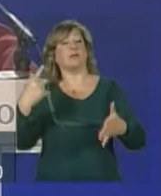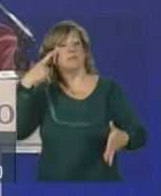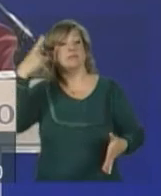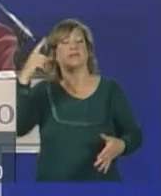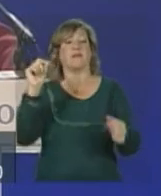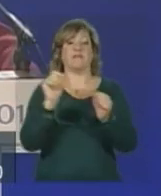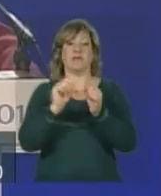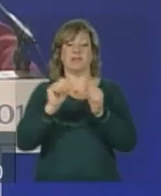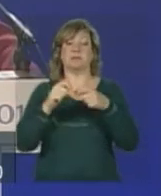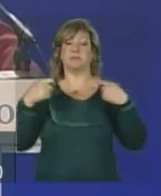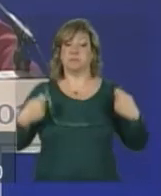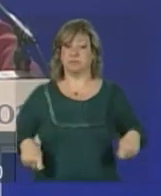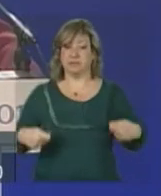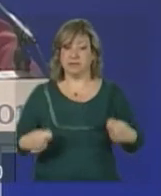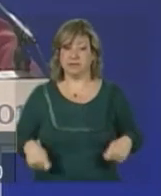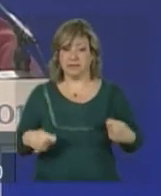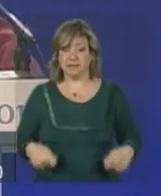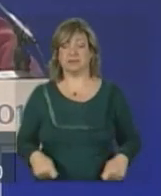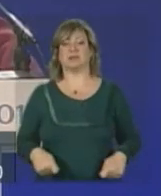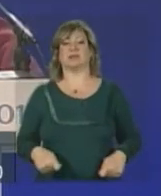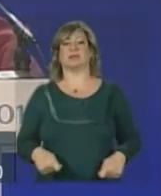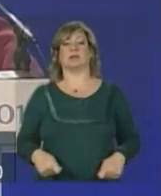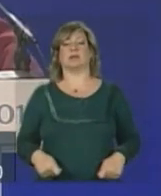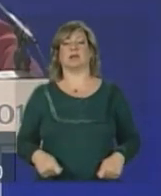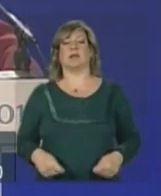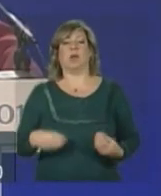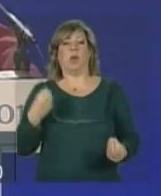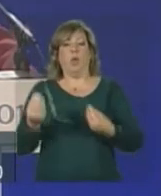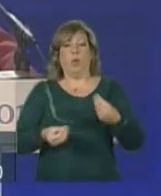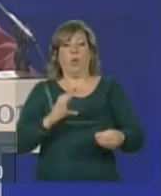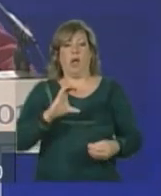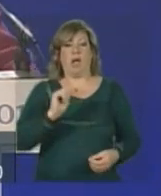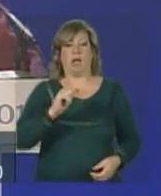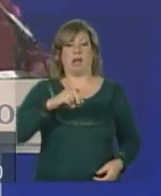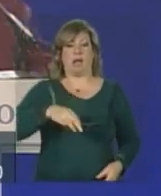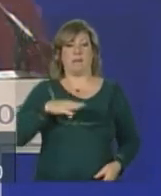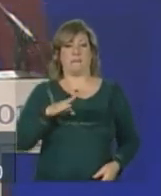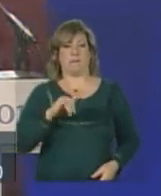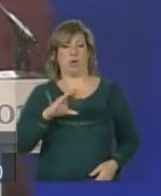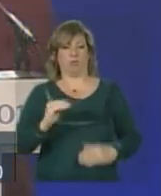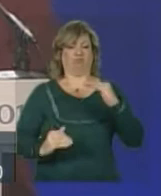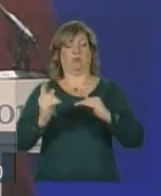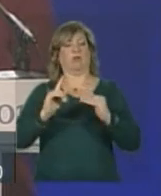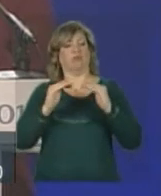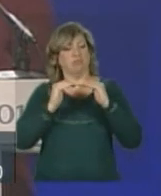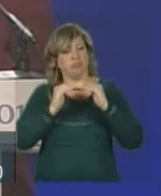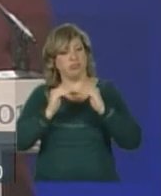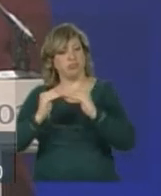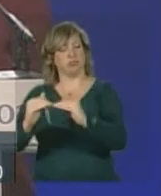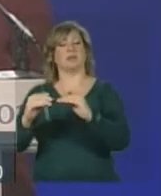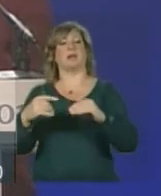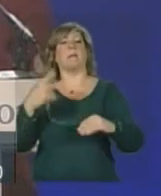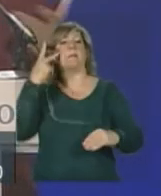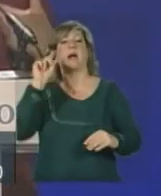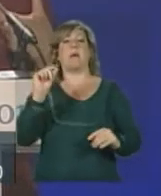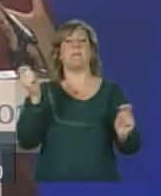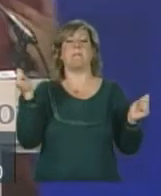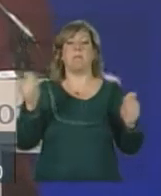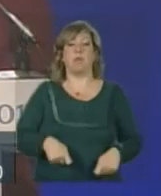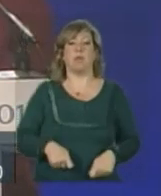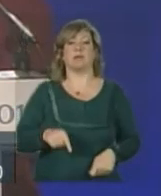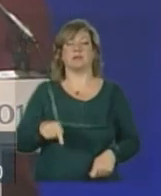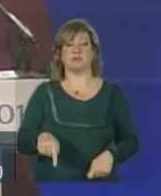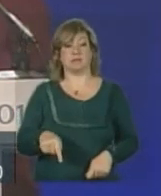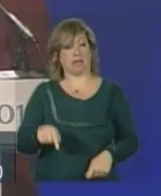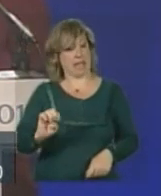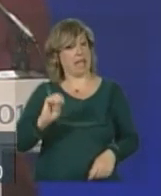um ambiente de estabilidade cambial para que se pudesse também isso daí é a